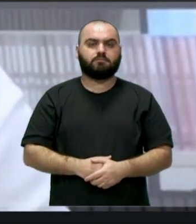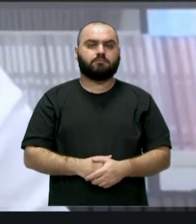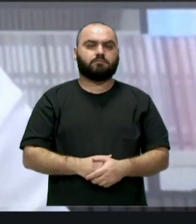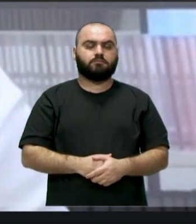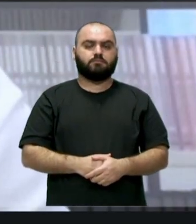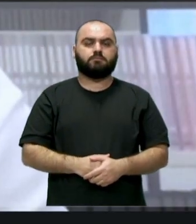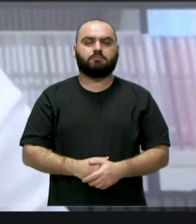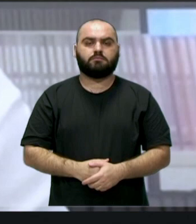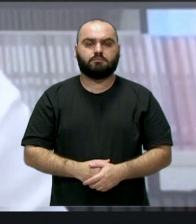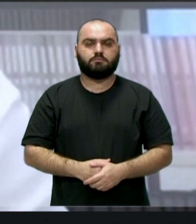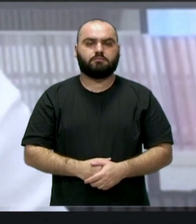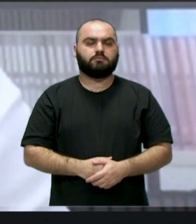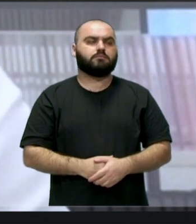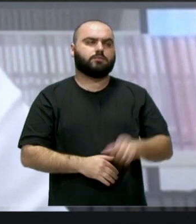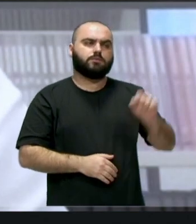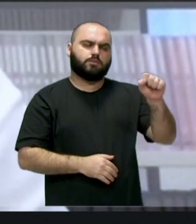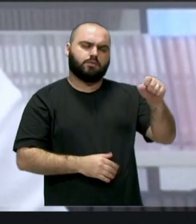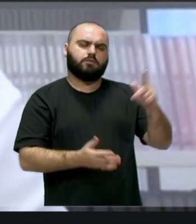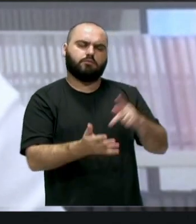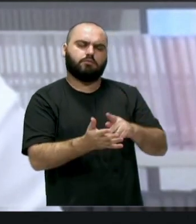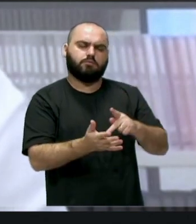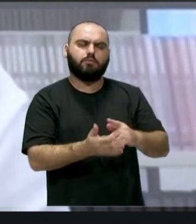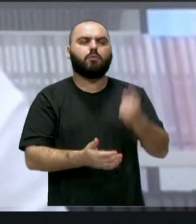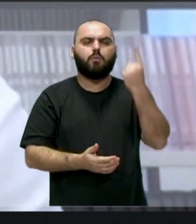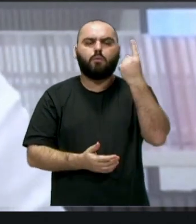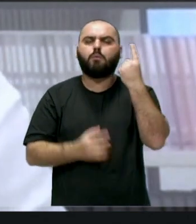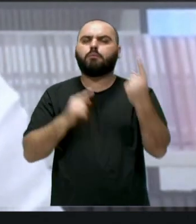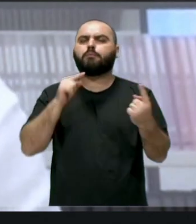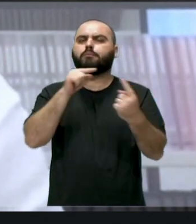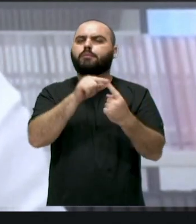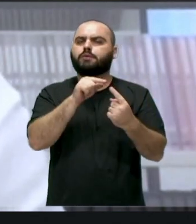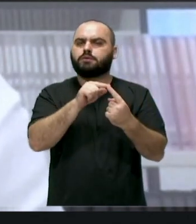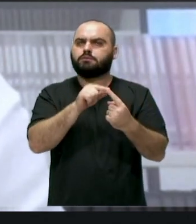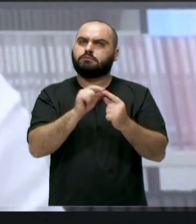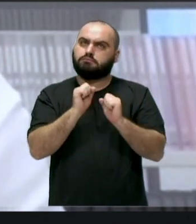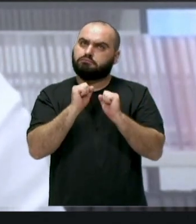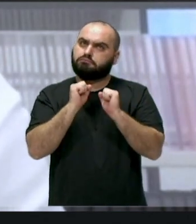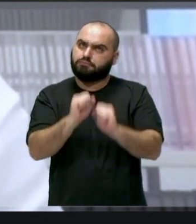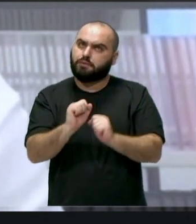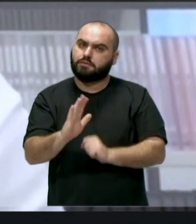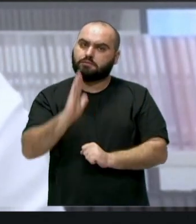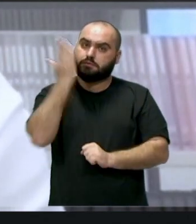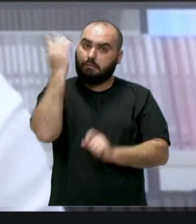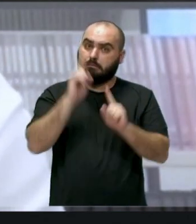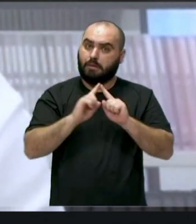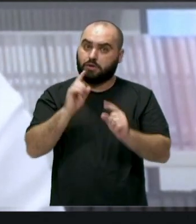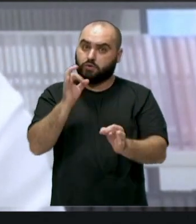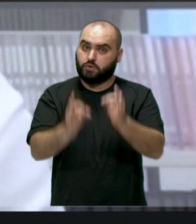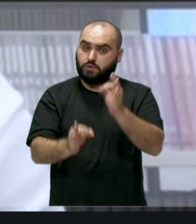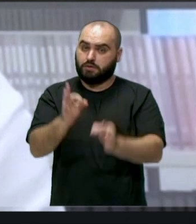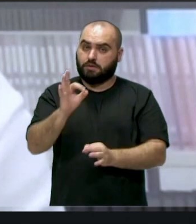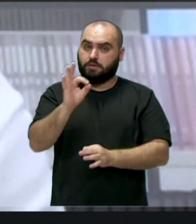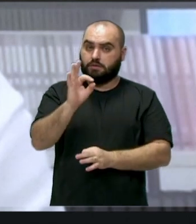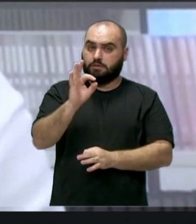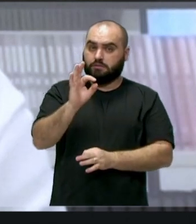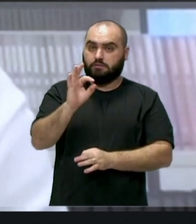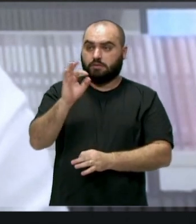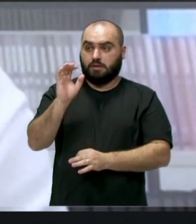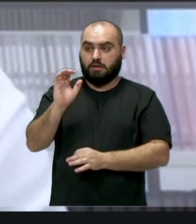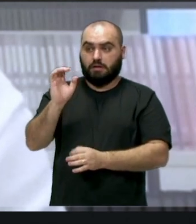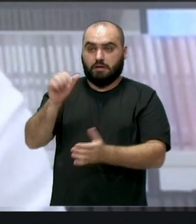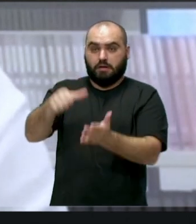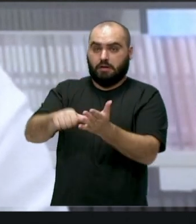eleitoral? Sem dúvida alguma. Um dos motivos possíveis, né, muito embora a Justiça Eleitoral não tenha paralisado seus